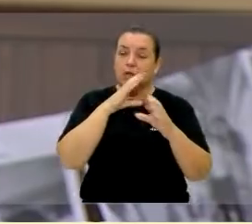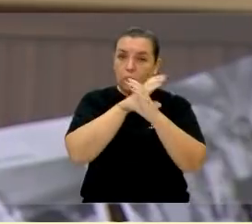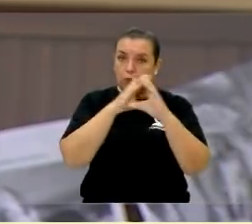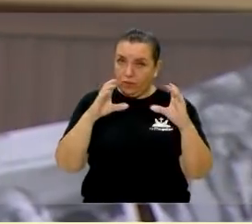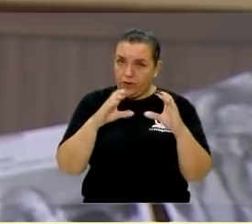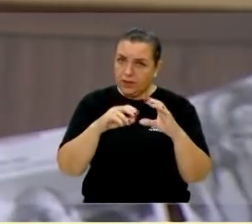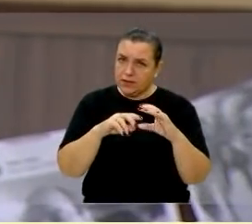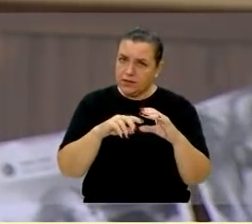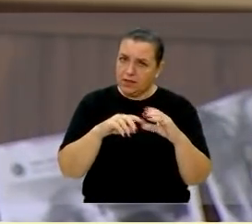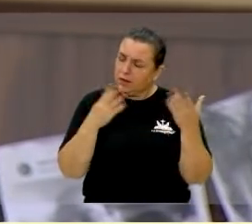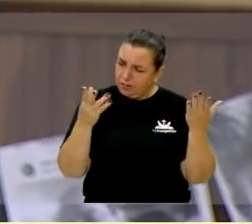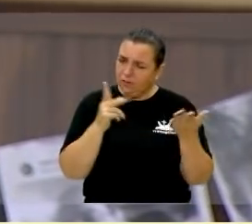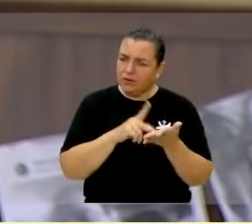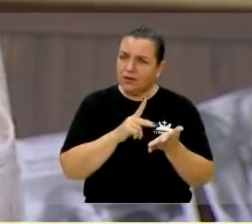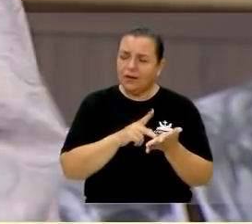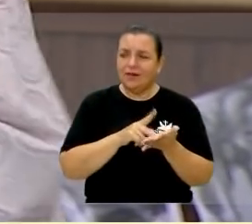assim?